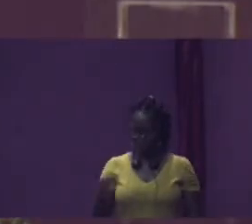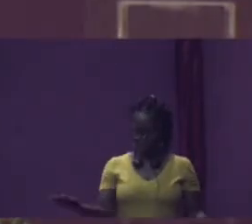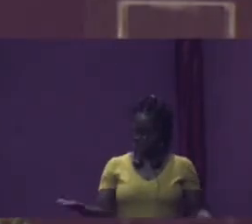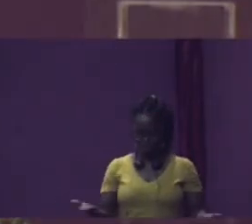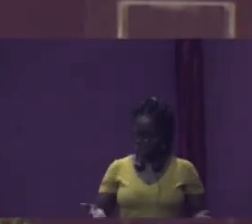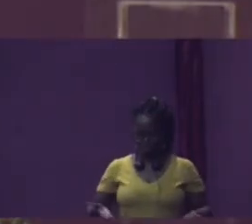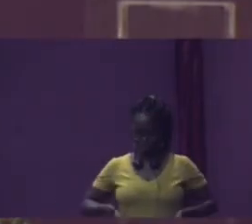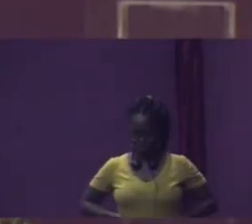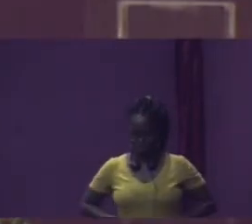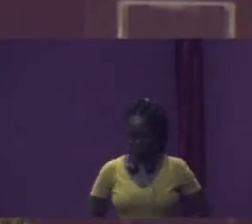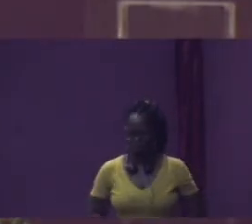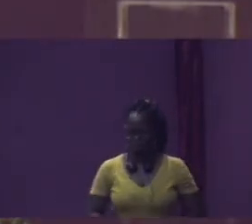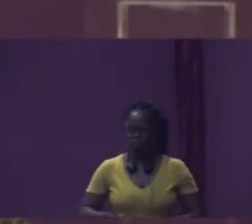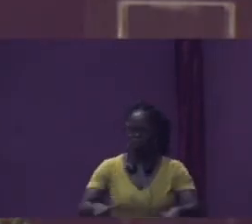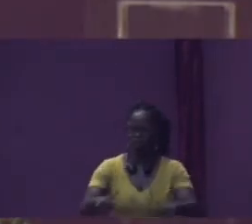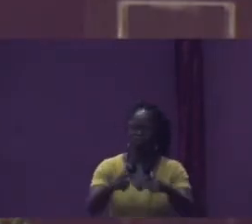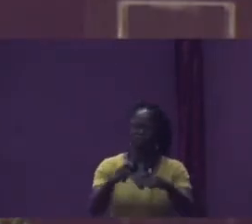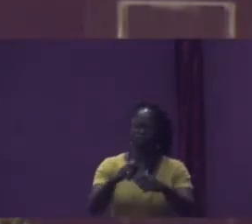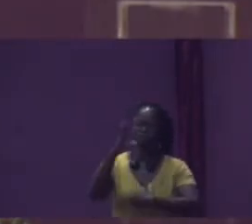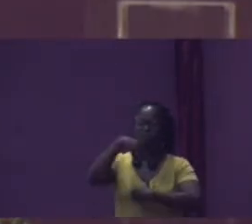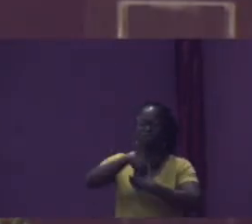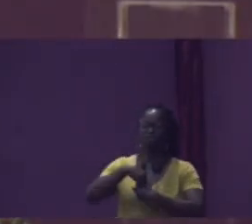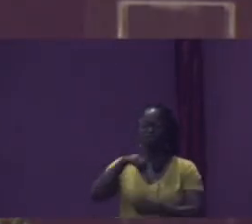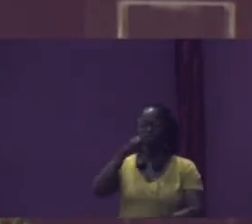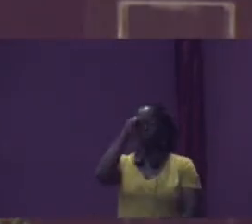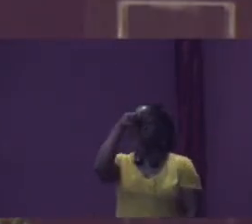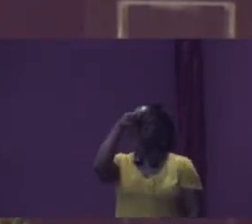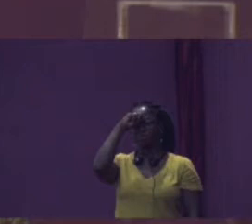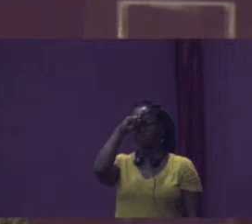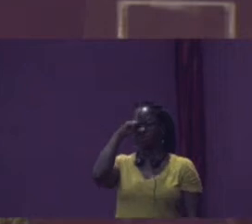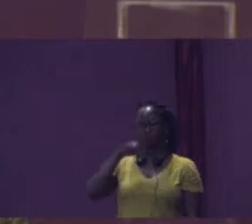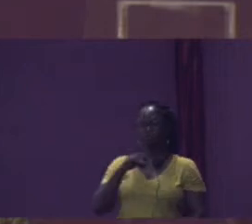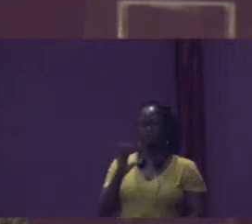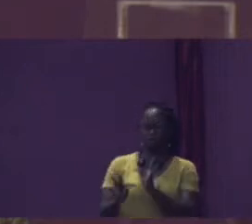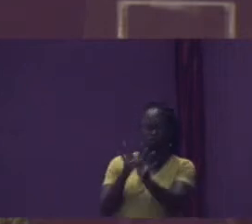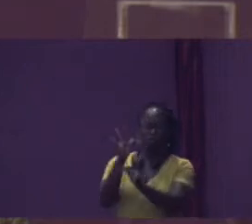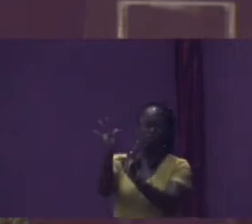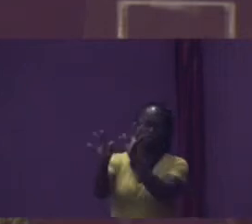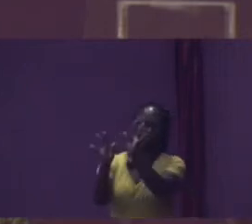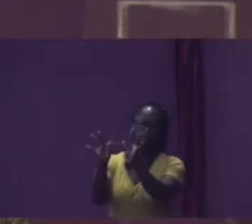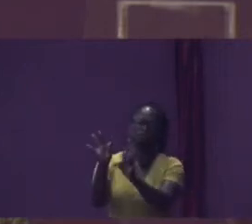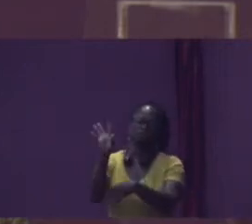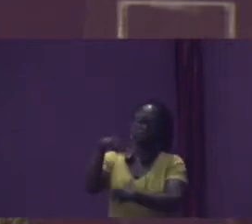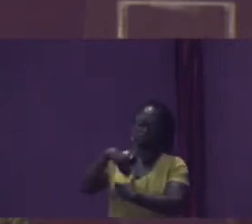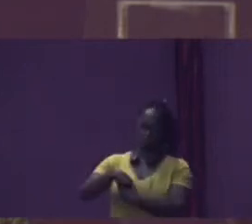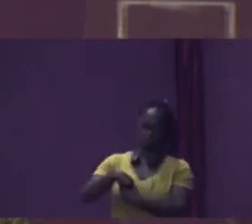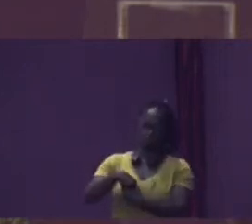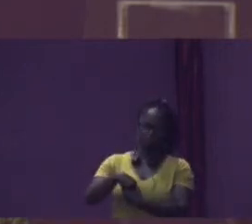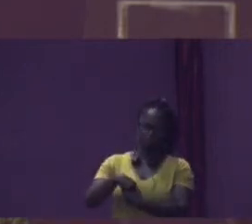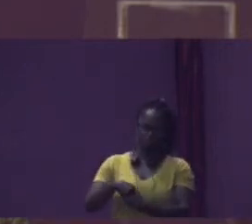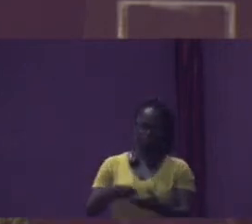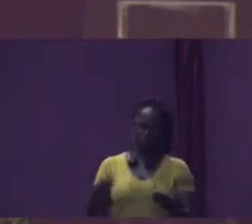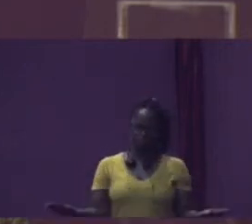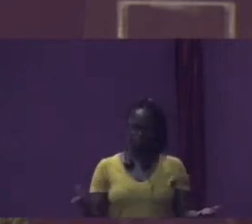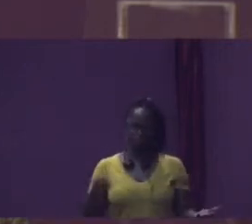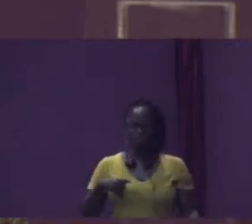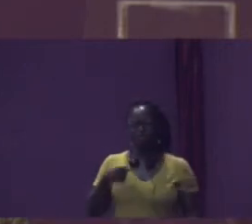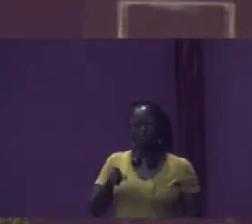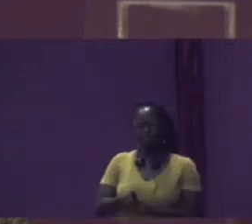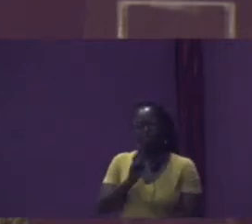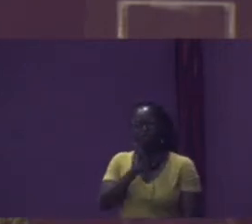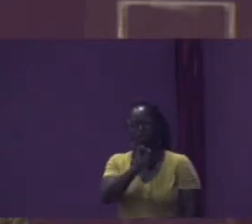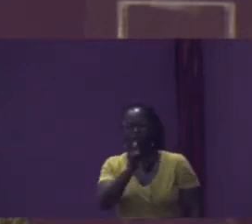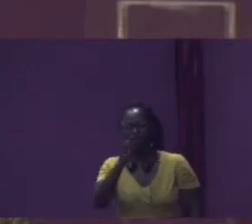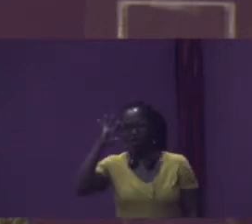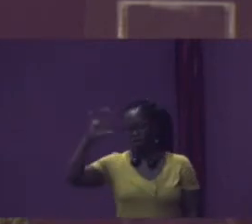um evento médico e intra-hospitalar, onde se encontram tecnologias médicas reunidas. Impera em suas narrativas